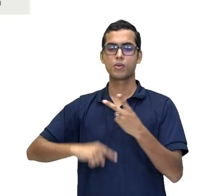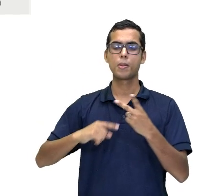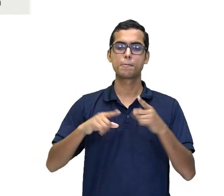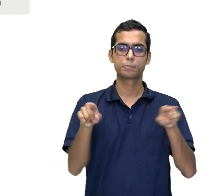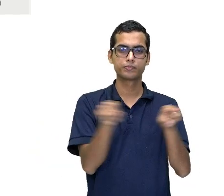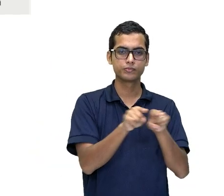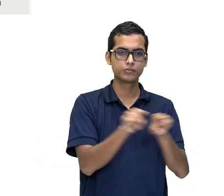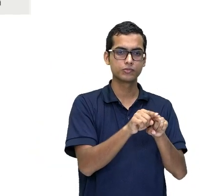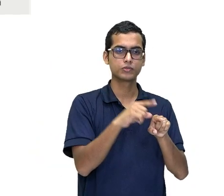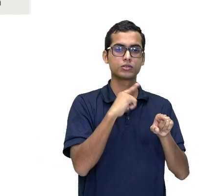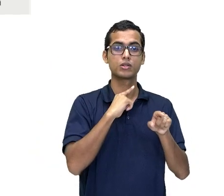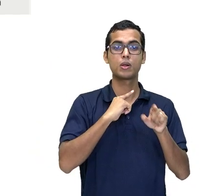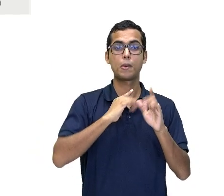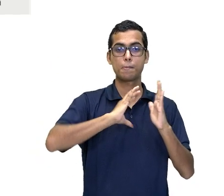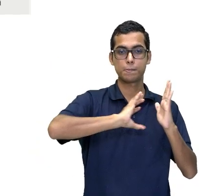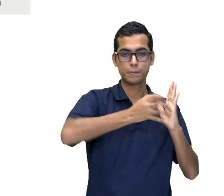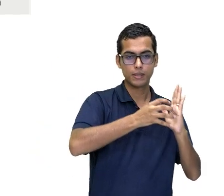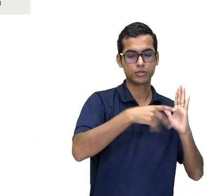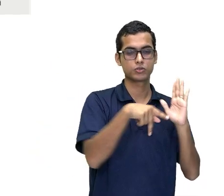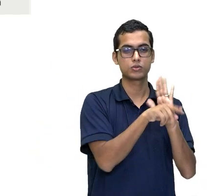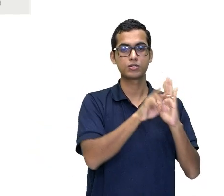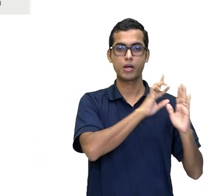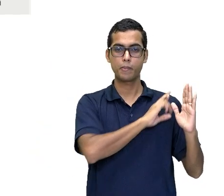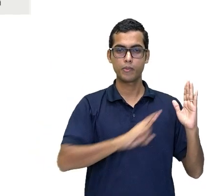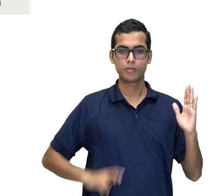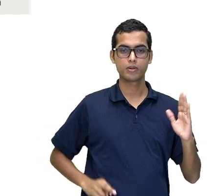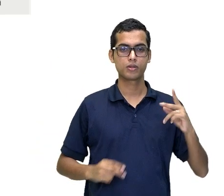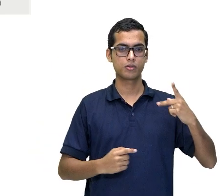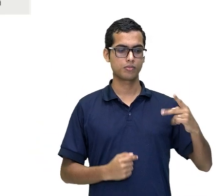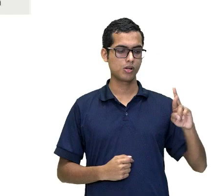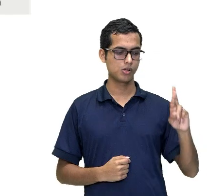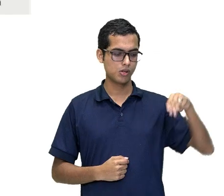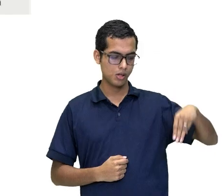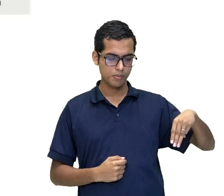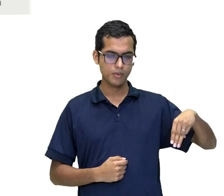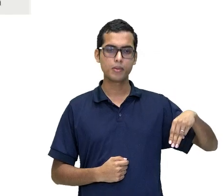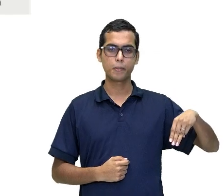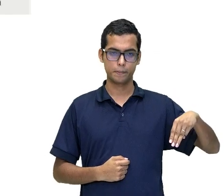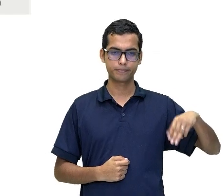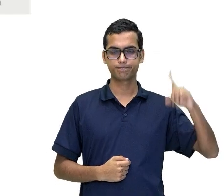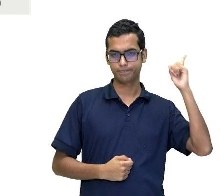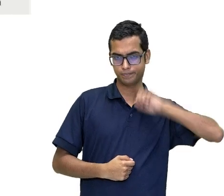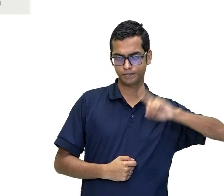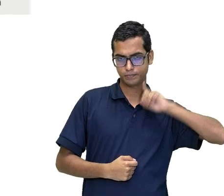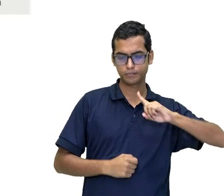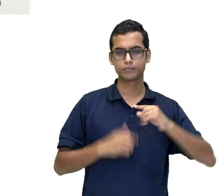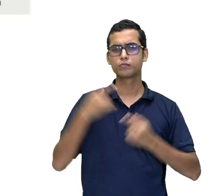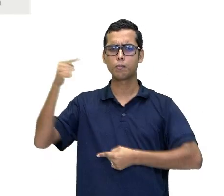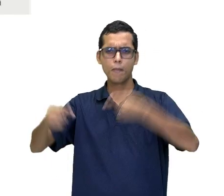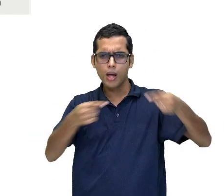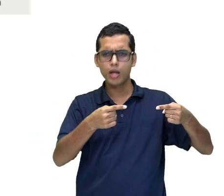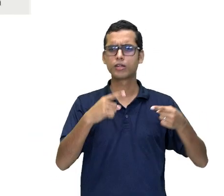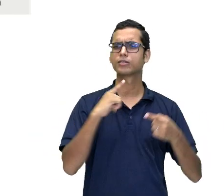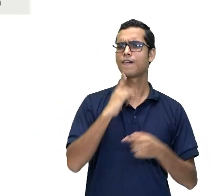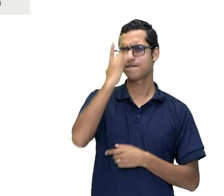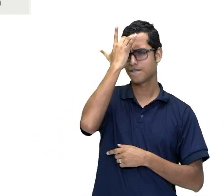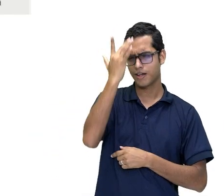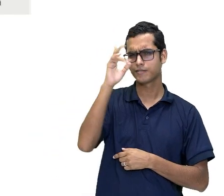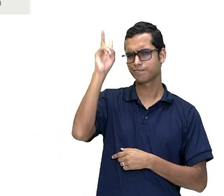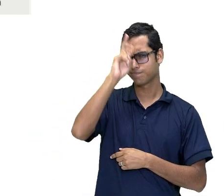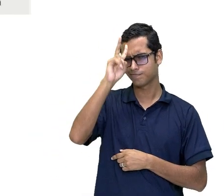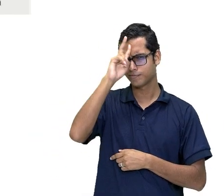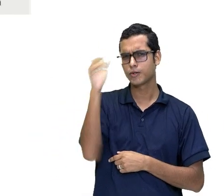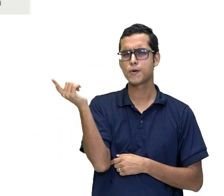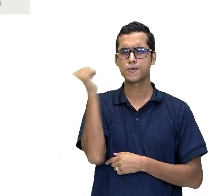basicamente, uma ilustração que vai demonstrar de fato o que acontecia entre essa política, que inclusive é bem fácil da gente lembrar.